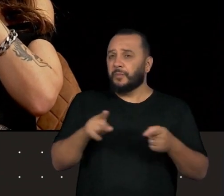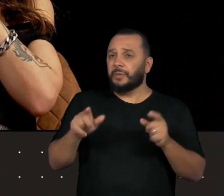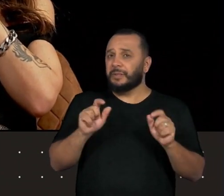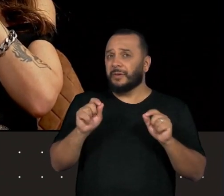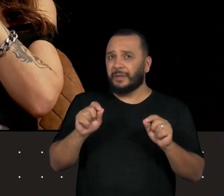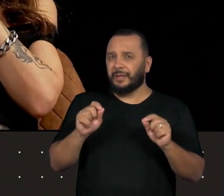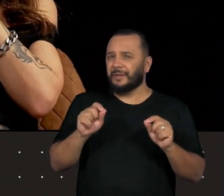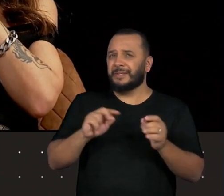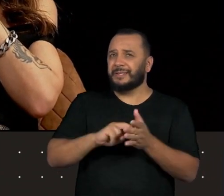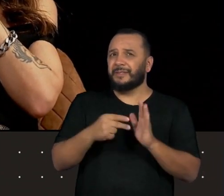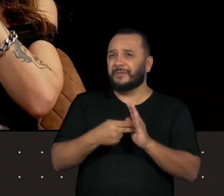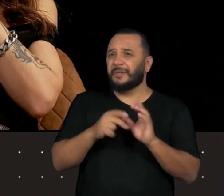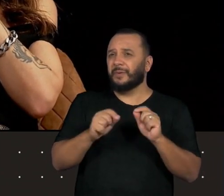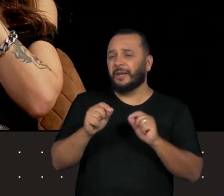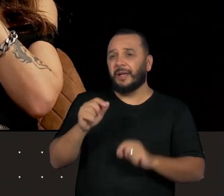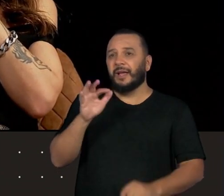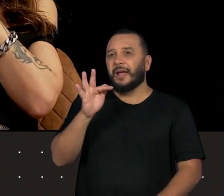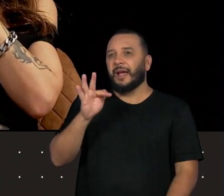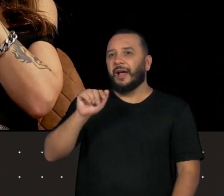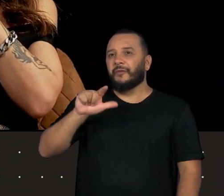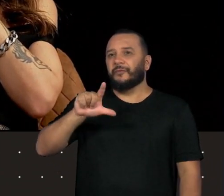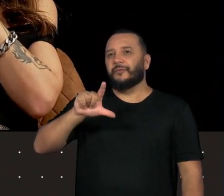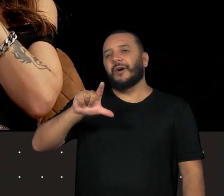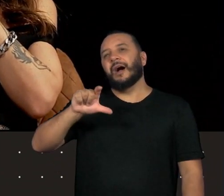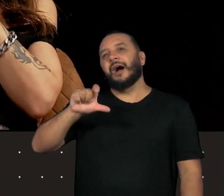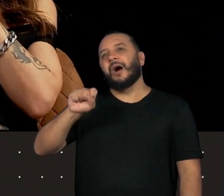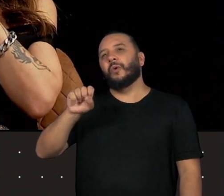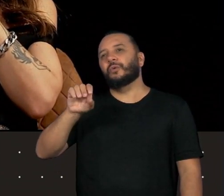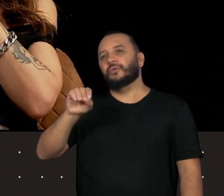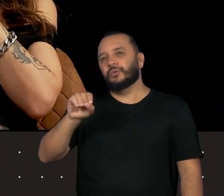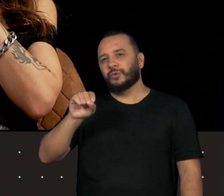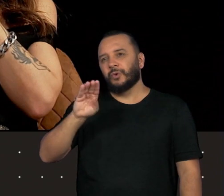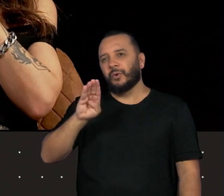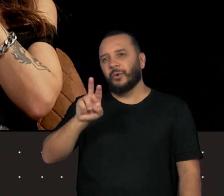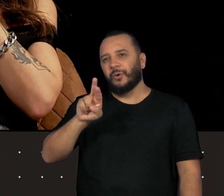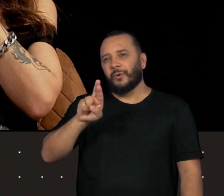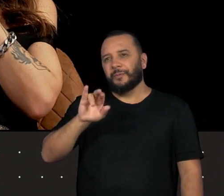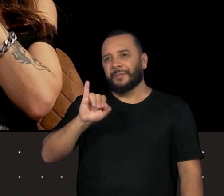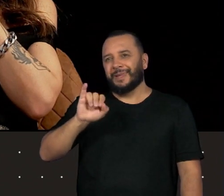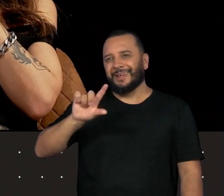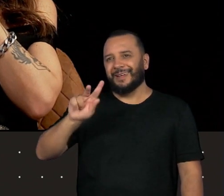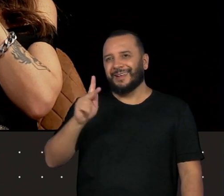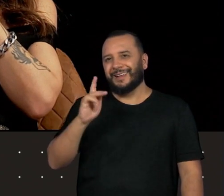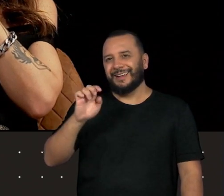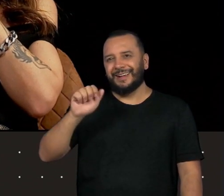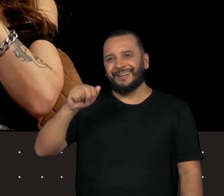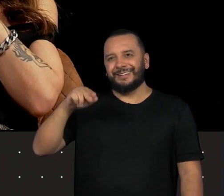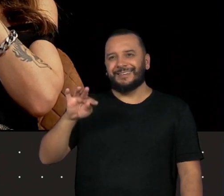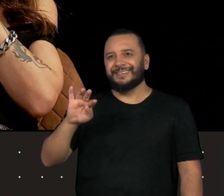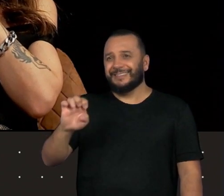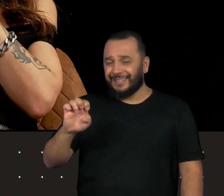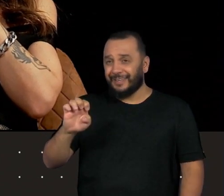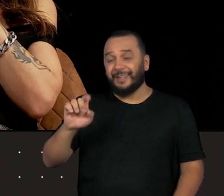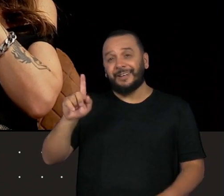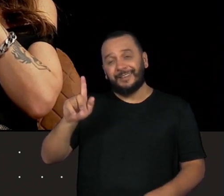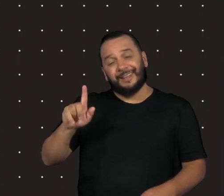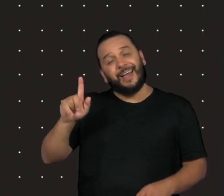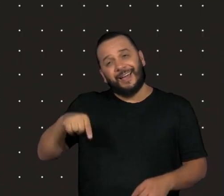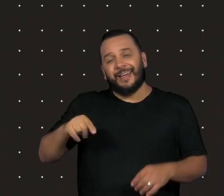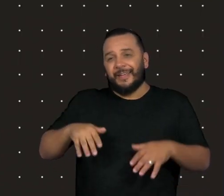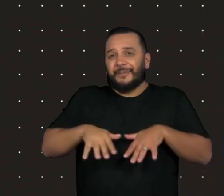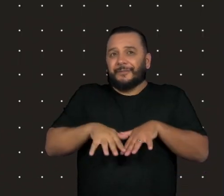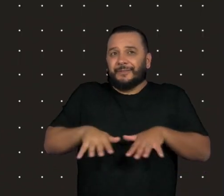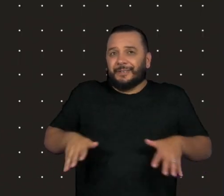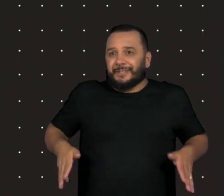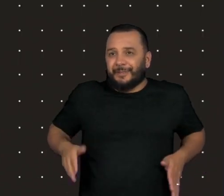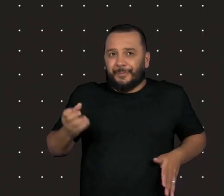que representa o falso brilhante? O que é o símbolo do falso brilhante? Na nossa cabeça era o vestido branco com as